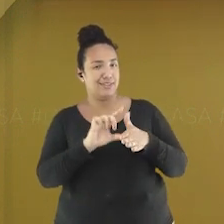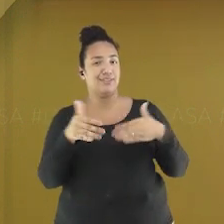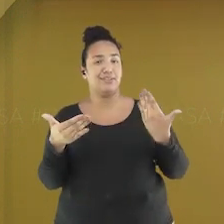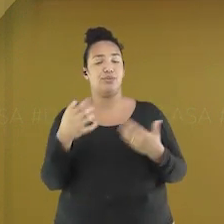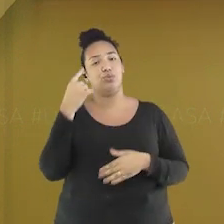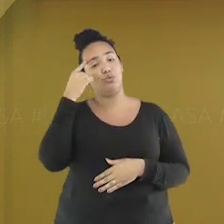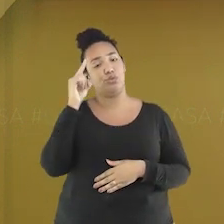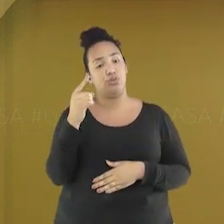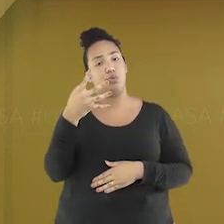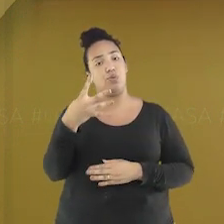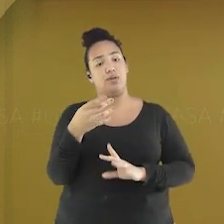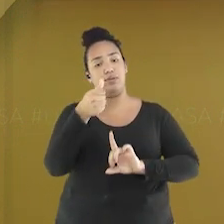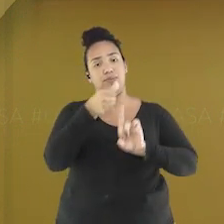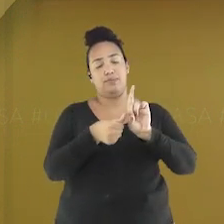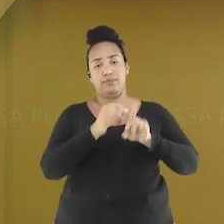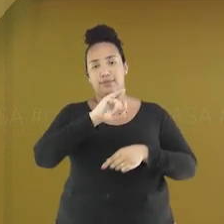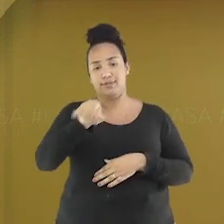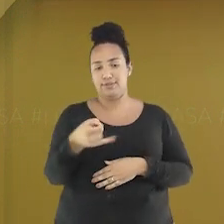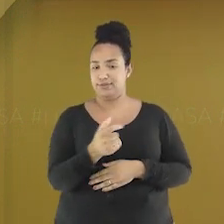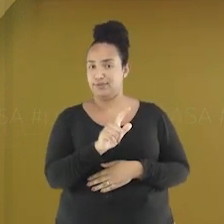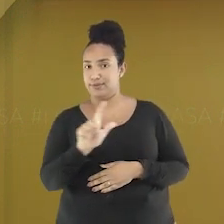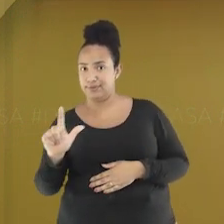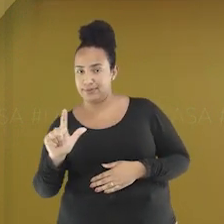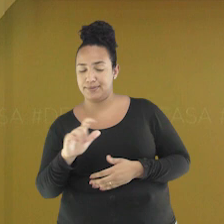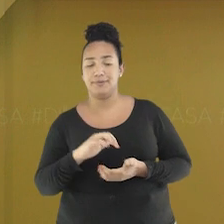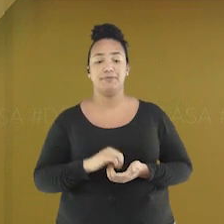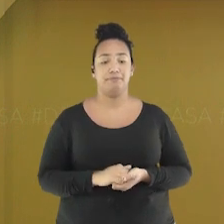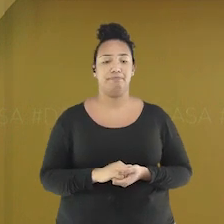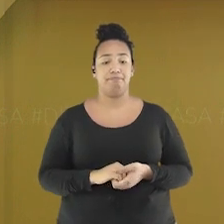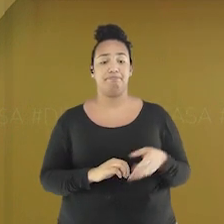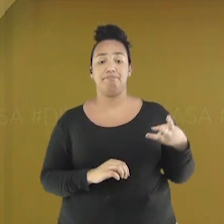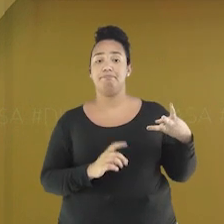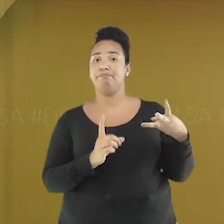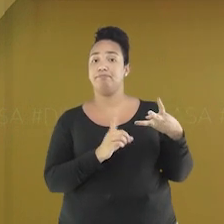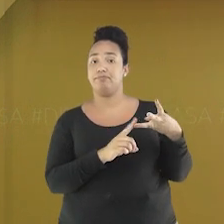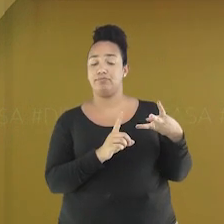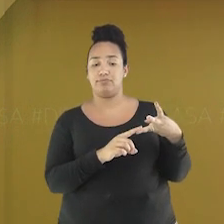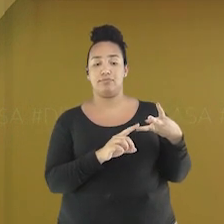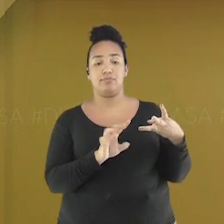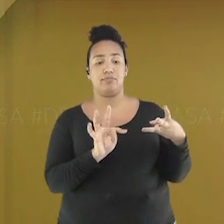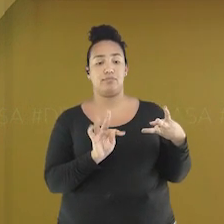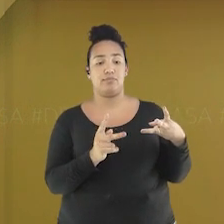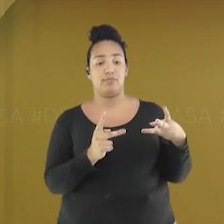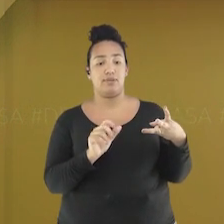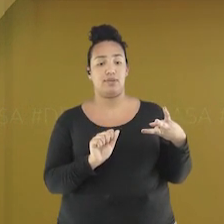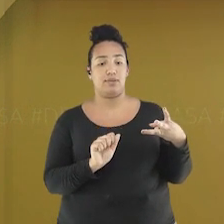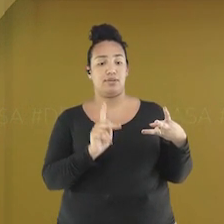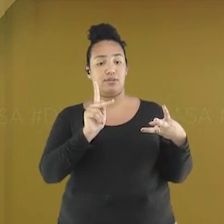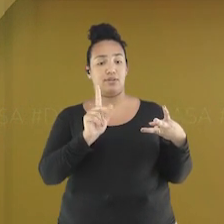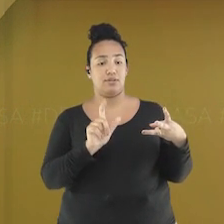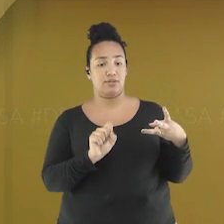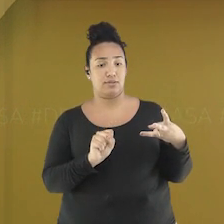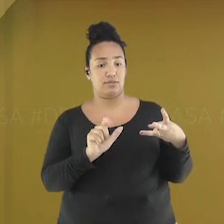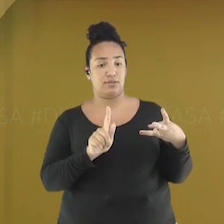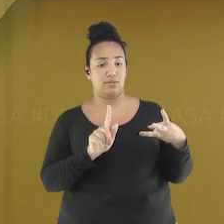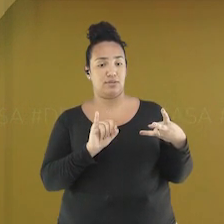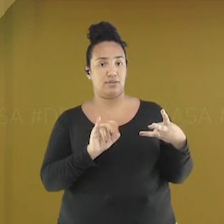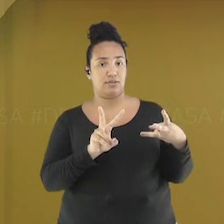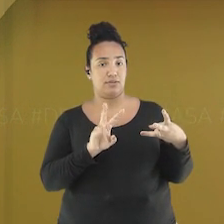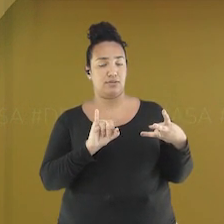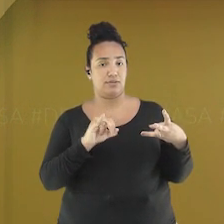foi o 4 de julho. Nosso próximo é o Thanksgiving, ou Dia de Ação de